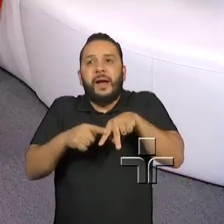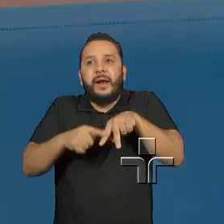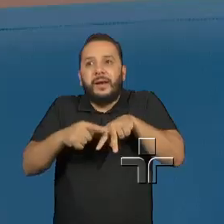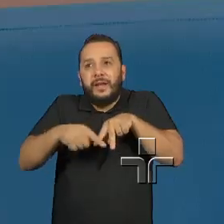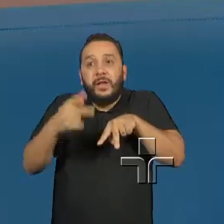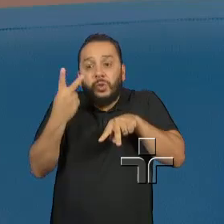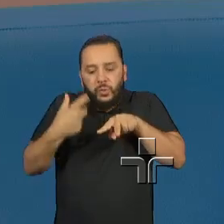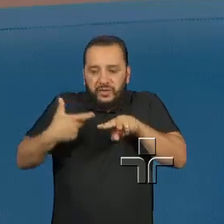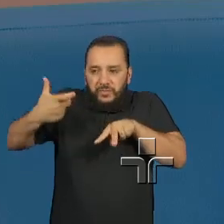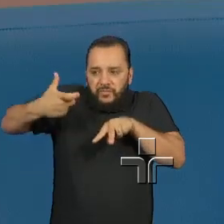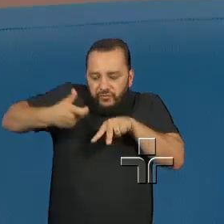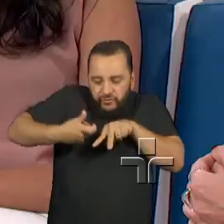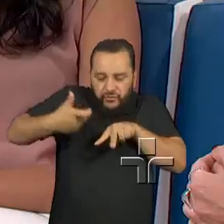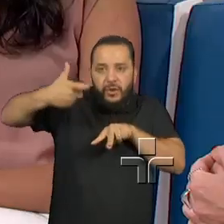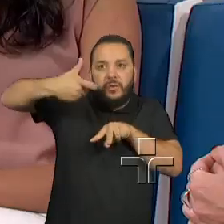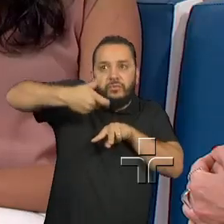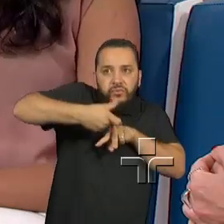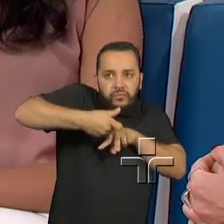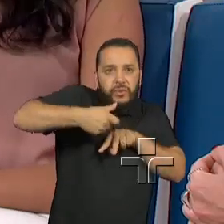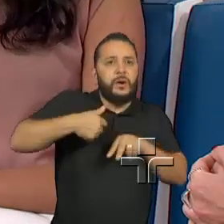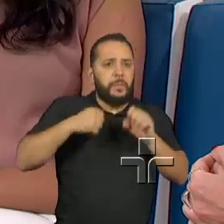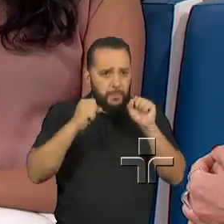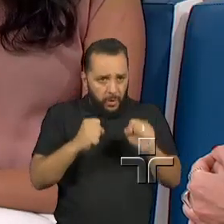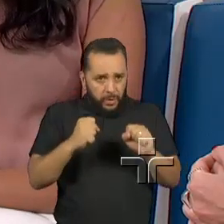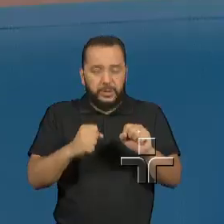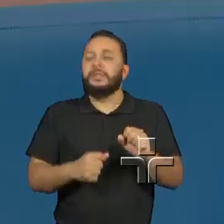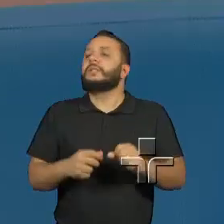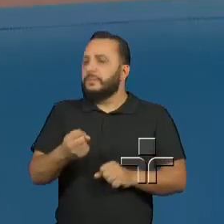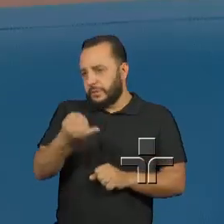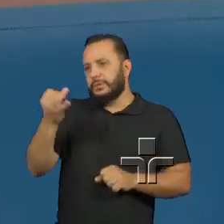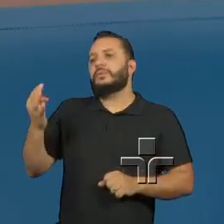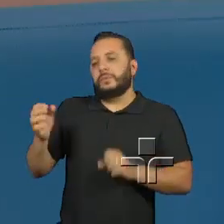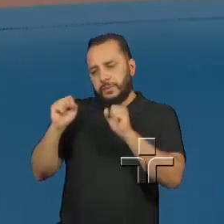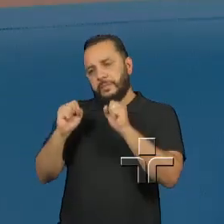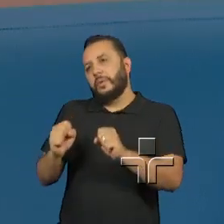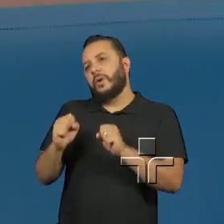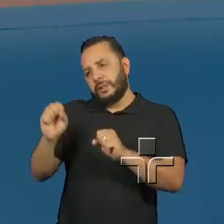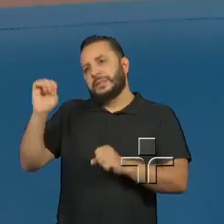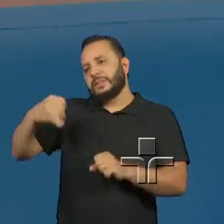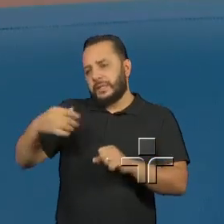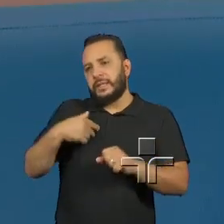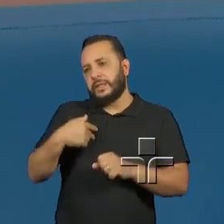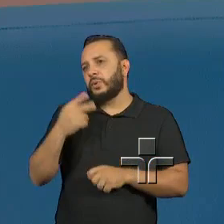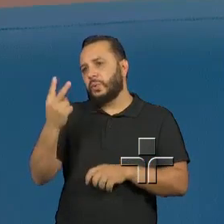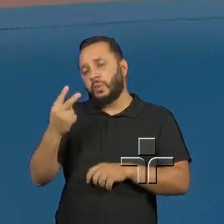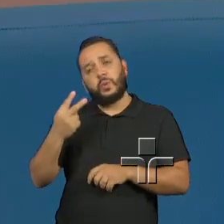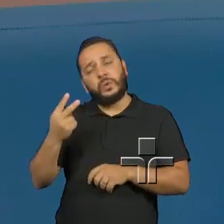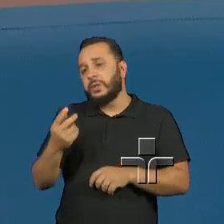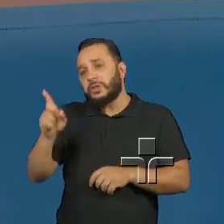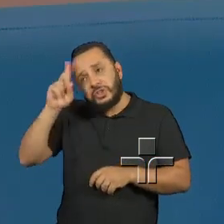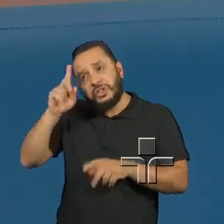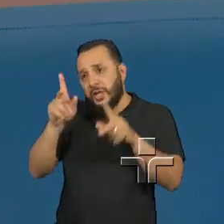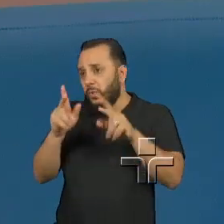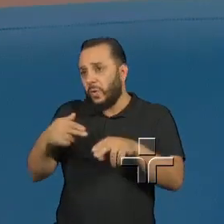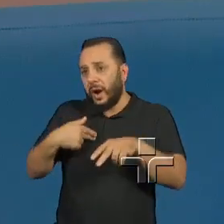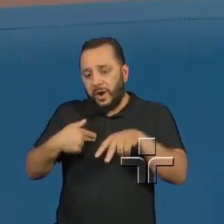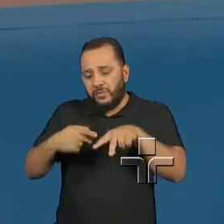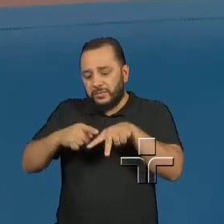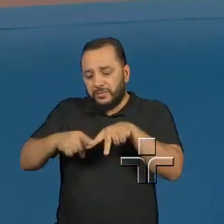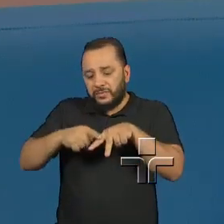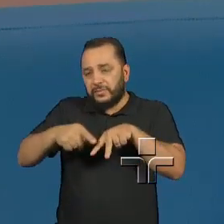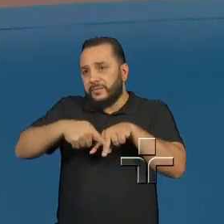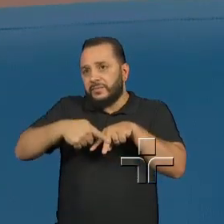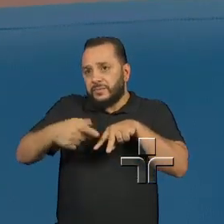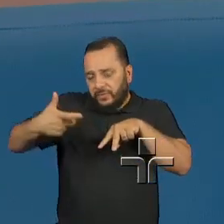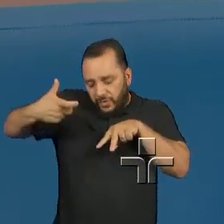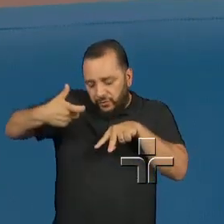perninhas. Então, algumas você pode dar simultaneamente, sim, não tem problema. Não tem problema. Algumas você pode fazer no mesmo dia. É, inclusive, você pode